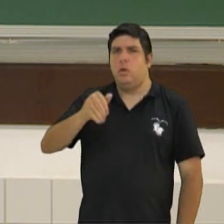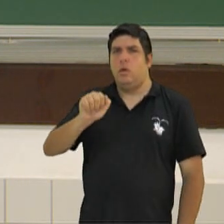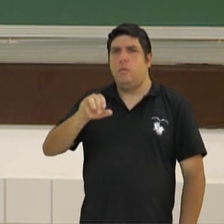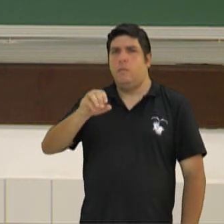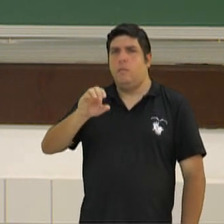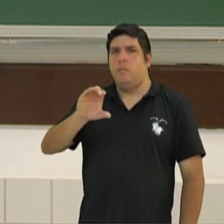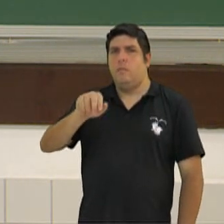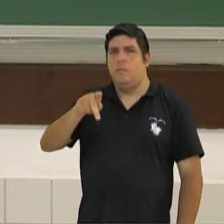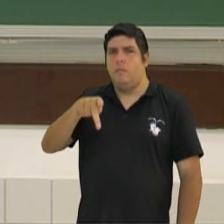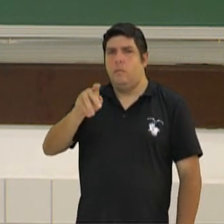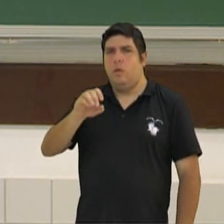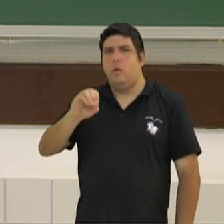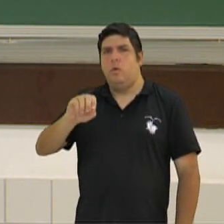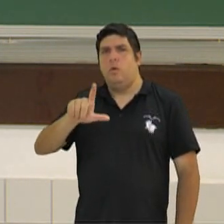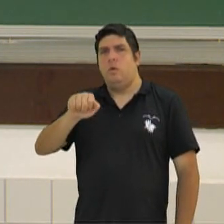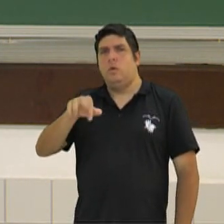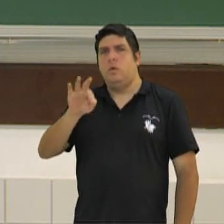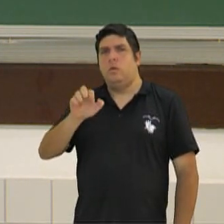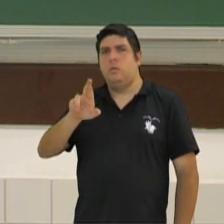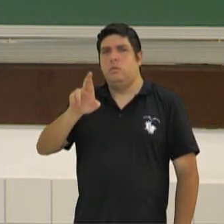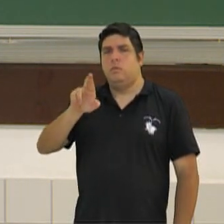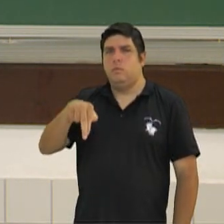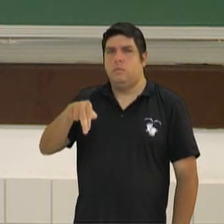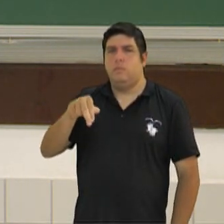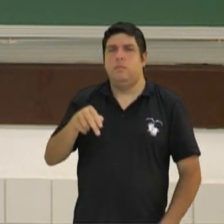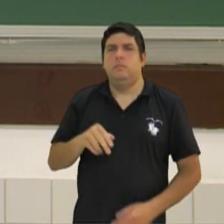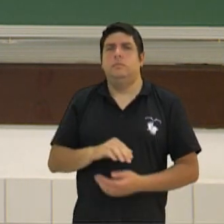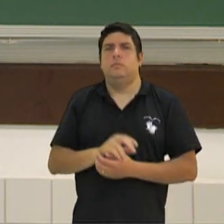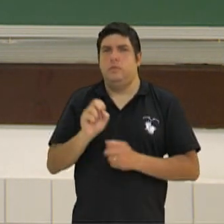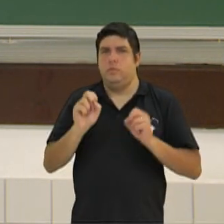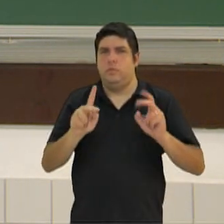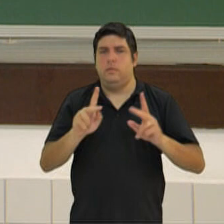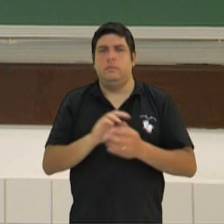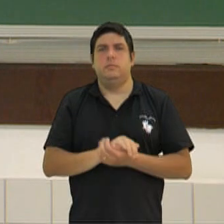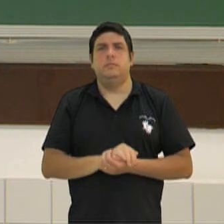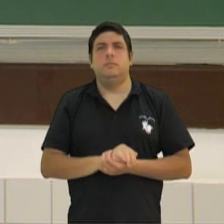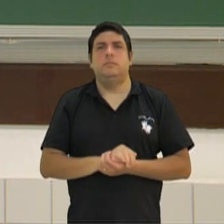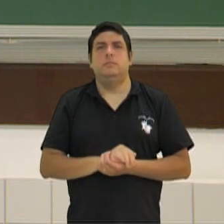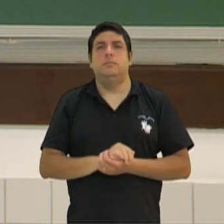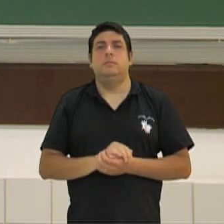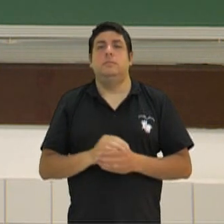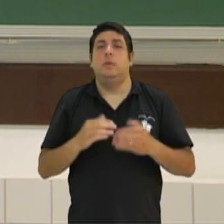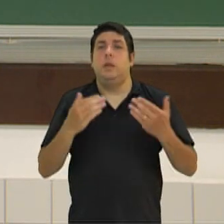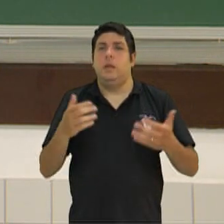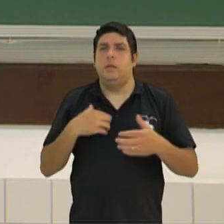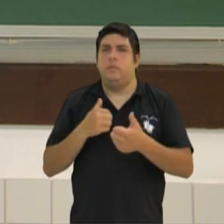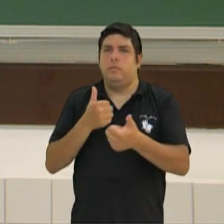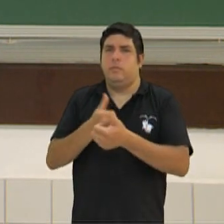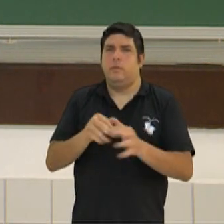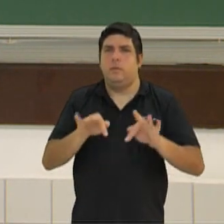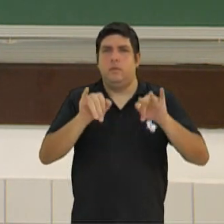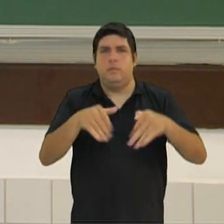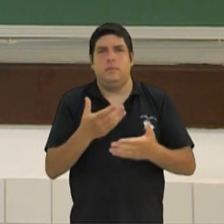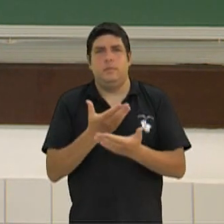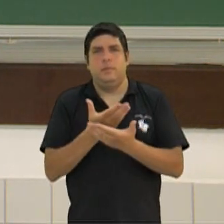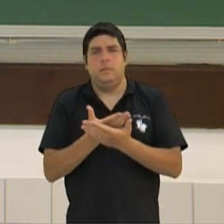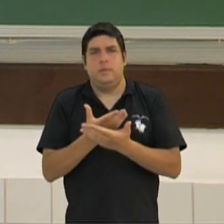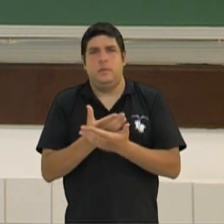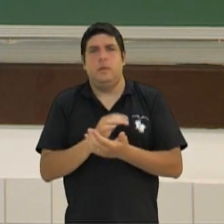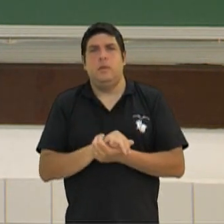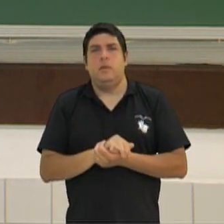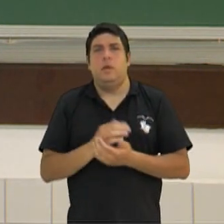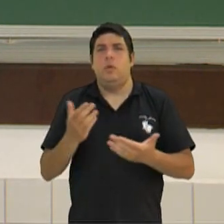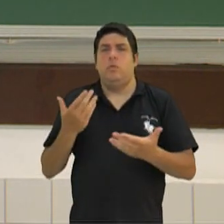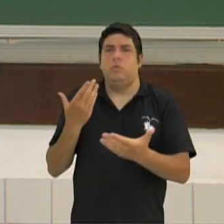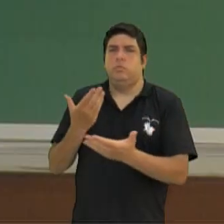assim, um folclore bem bacana, ok? Então, vamos encerrar a nossa aula aqui, tá bom? O que a